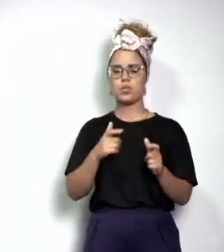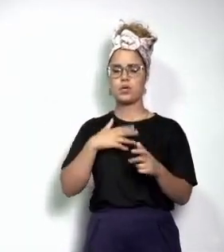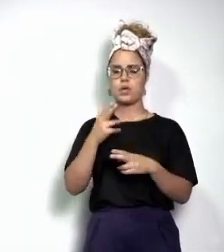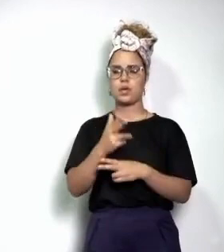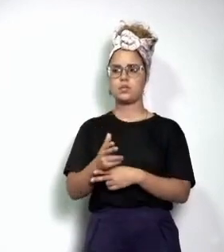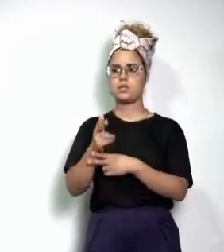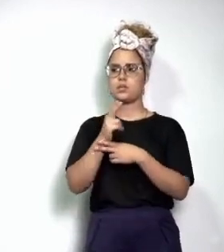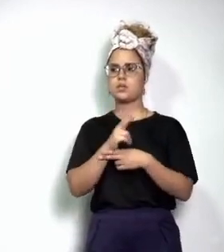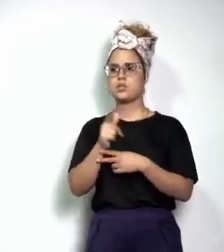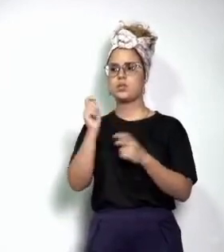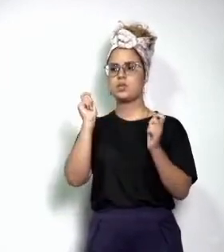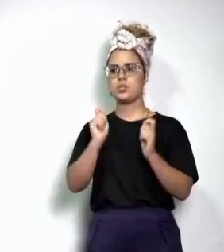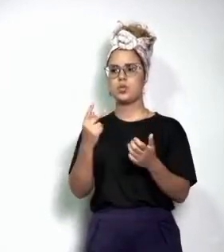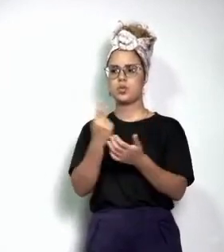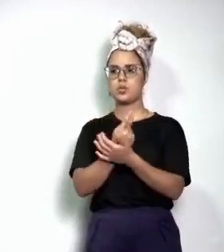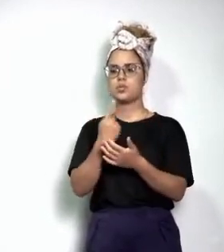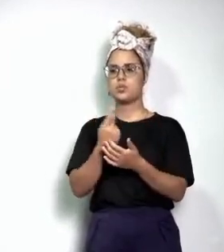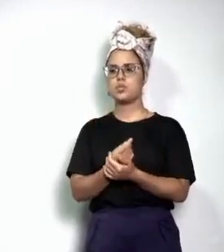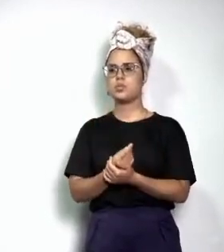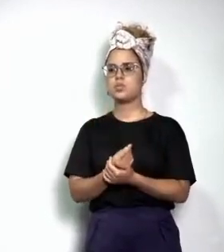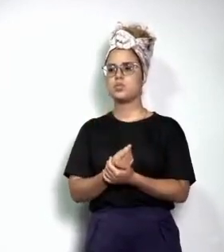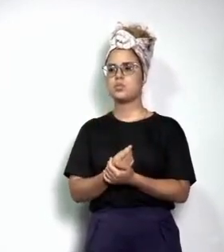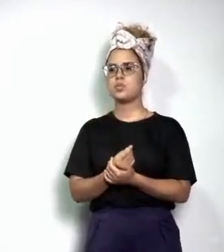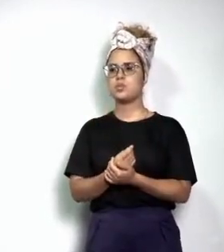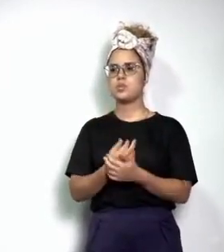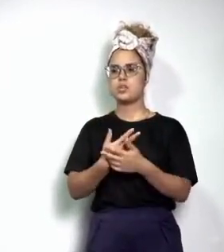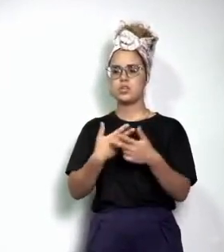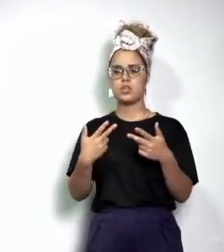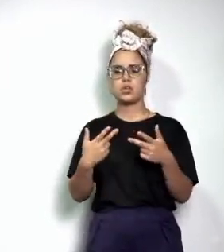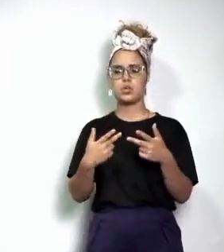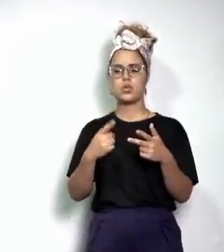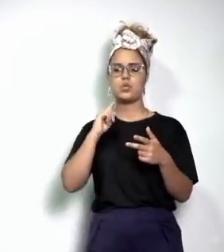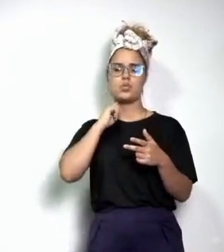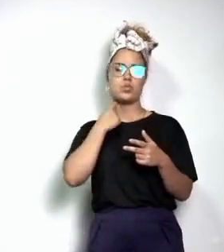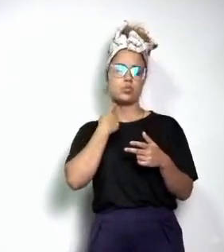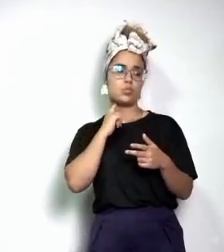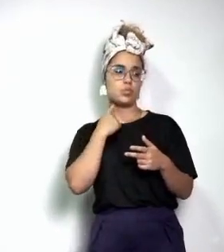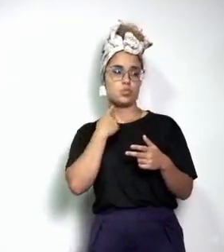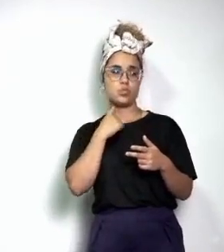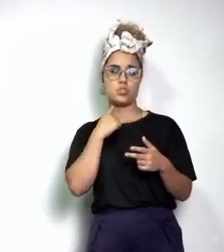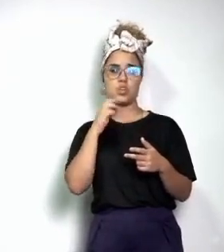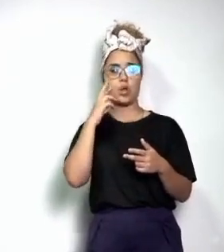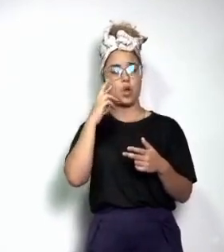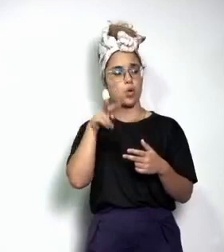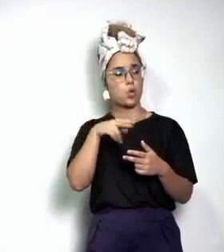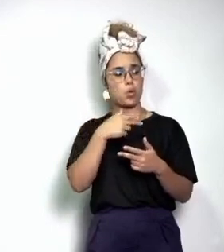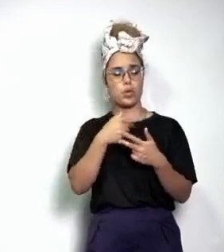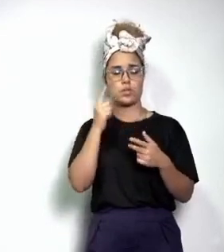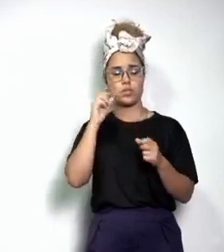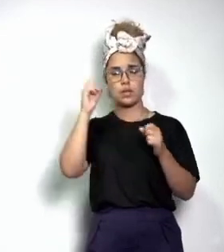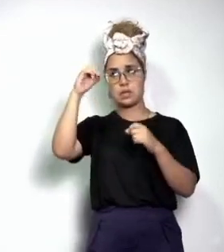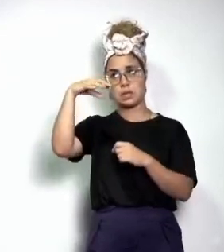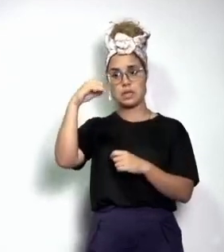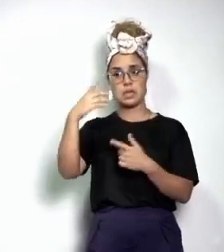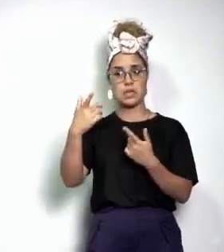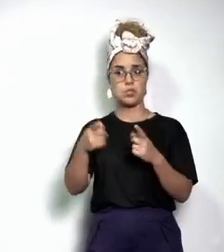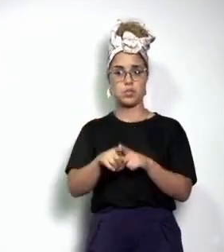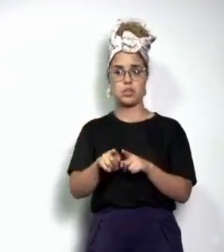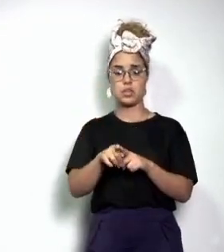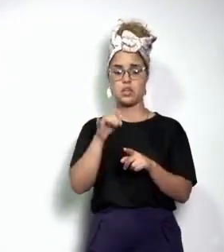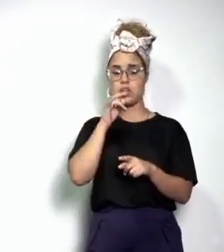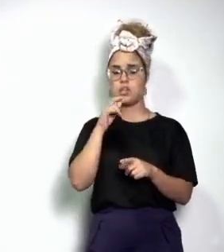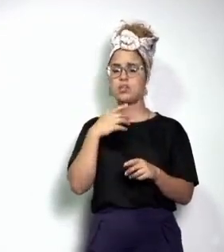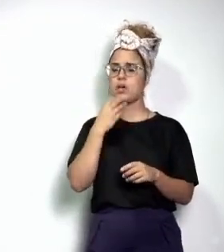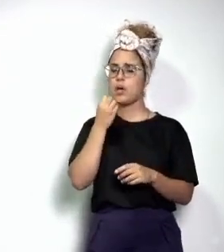câmera que possa acontecer de imprevisto, ou de sujeira, ou lidar com questões climáticas. Então, é bom que a gente